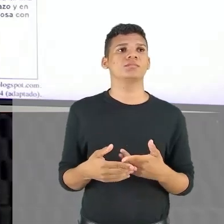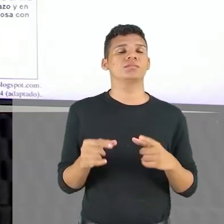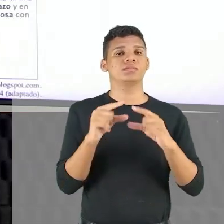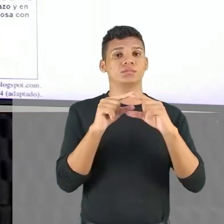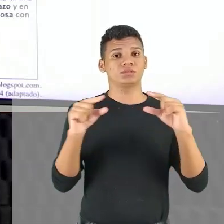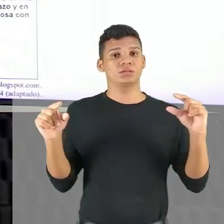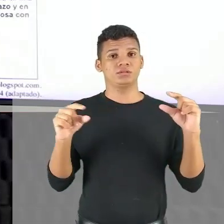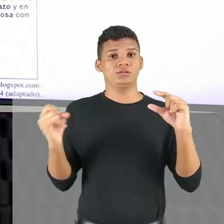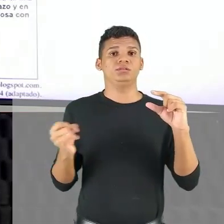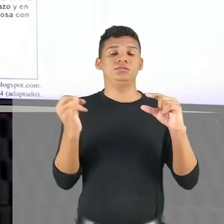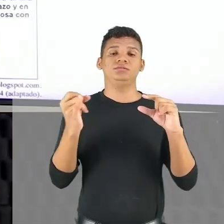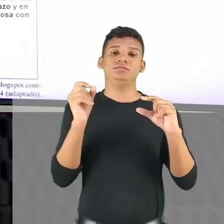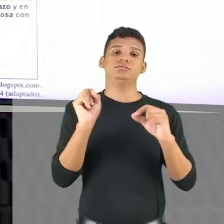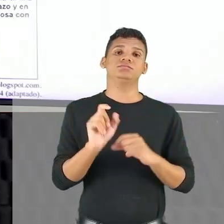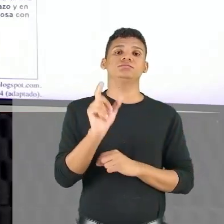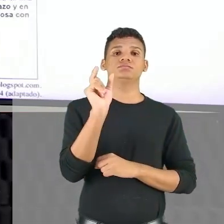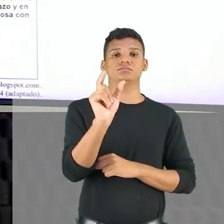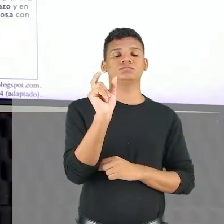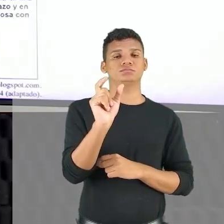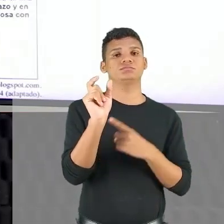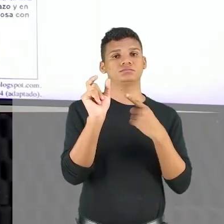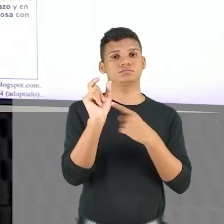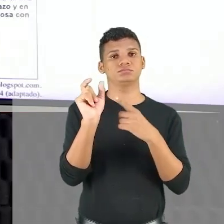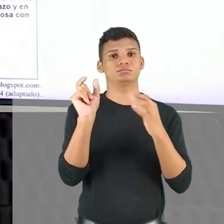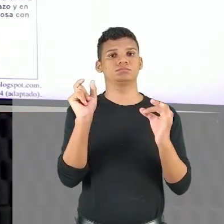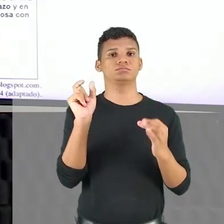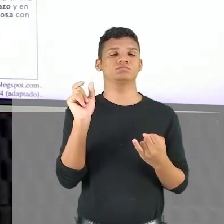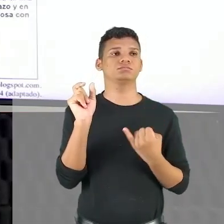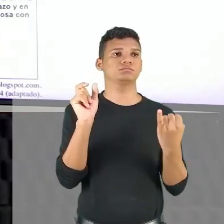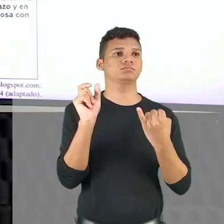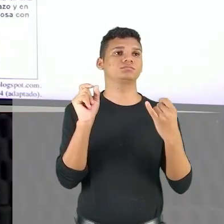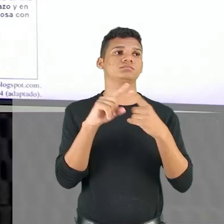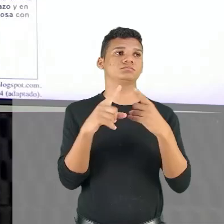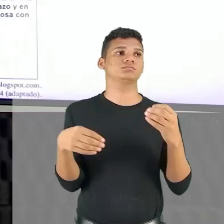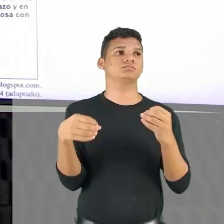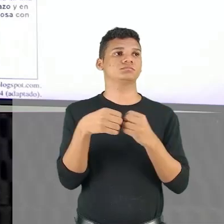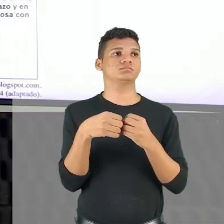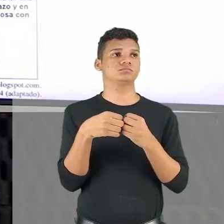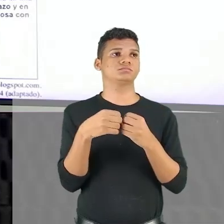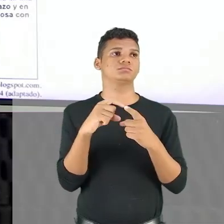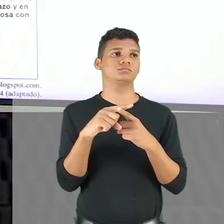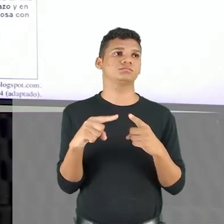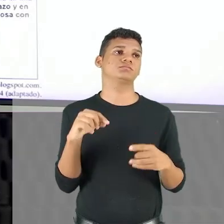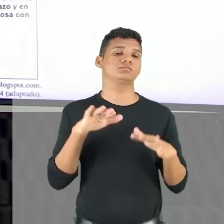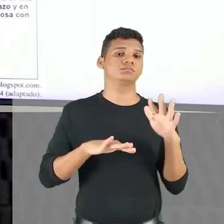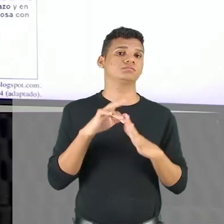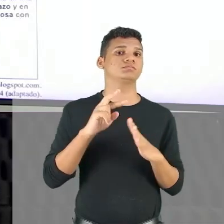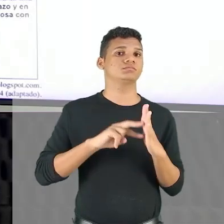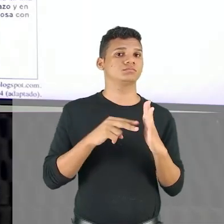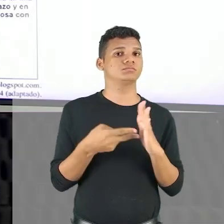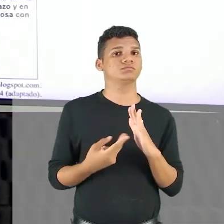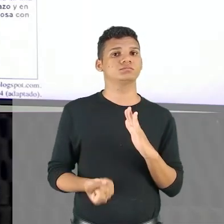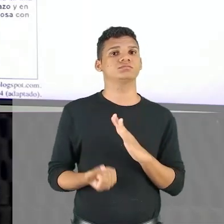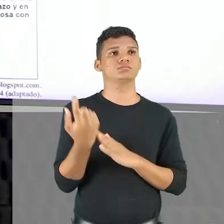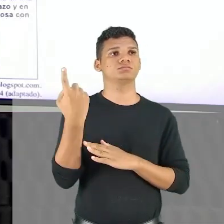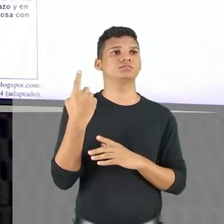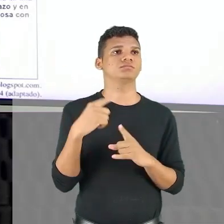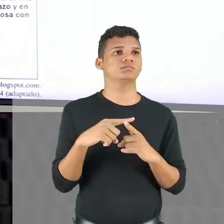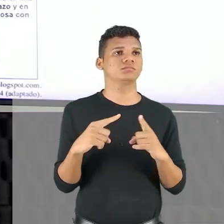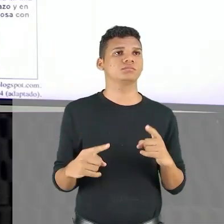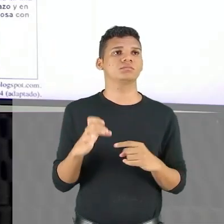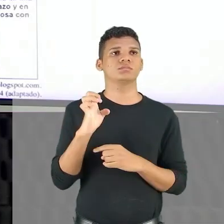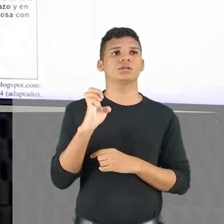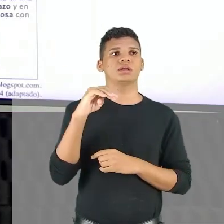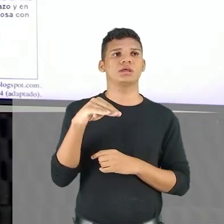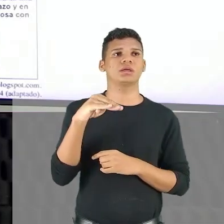importante. Já falamos aqui sobre falsos cognatos, né? Palavra próxima à língua portuguesa, com significado diferente.